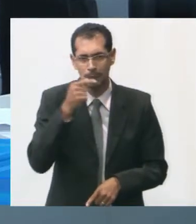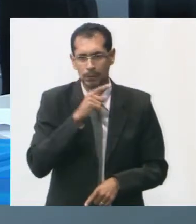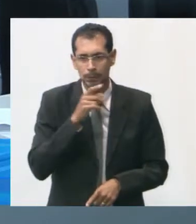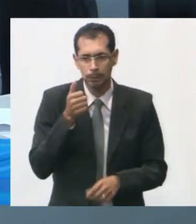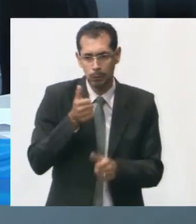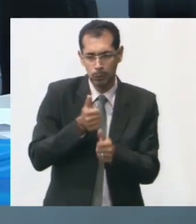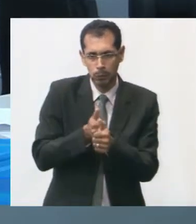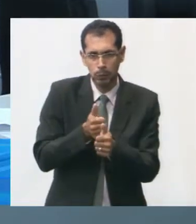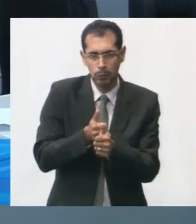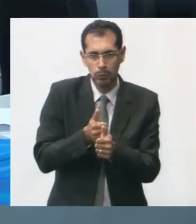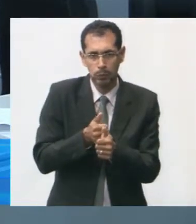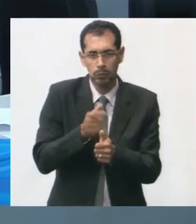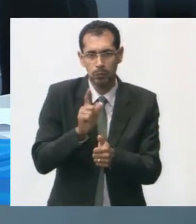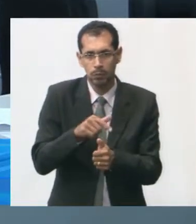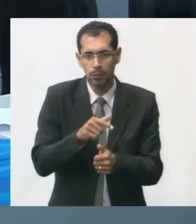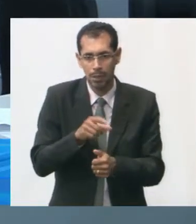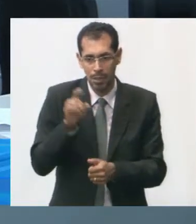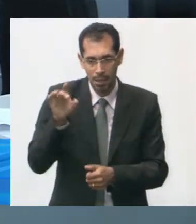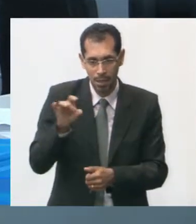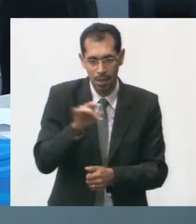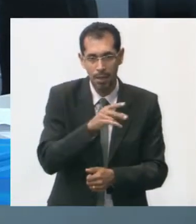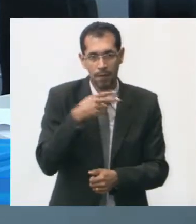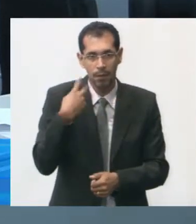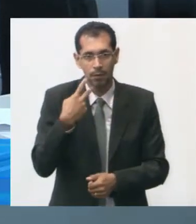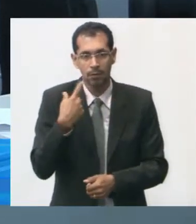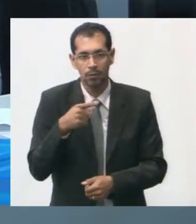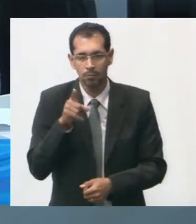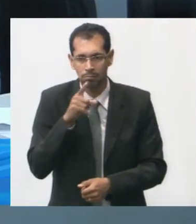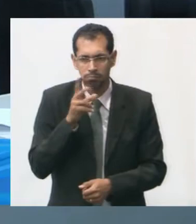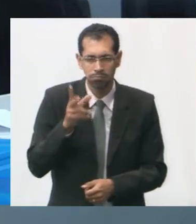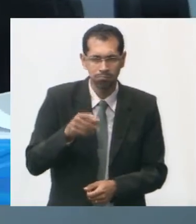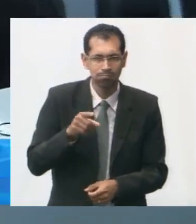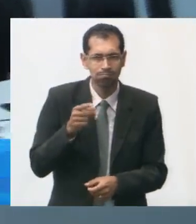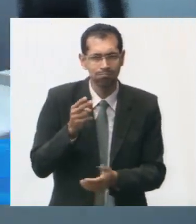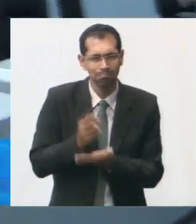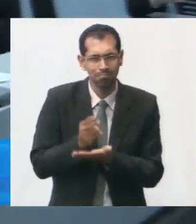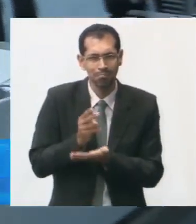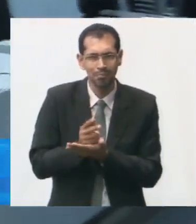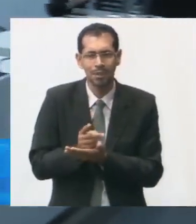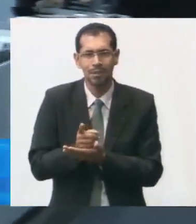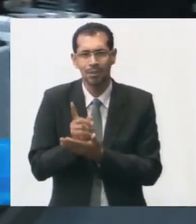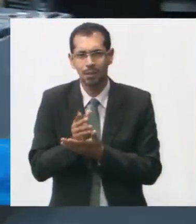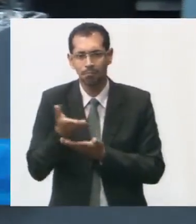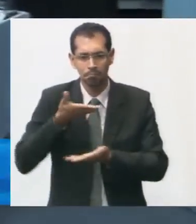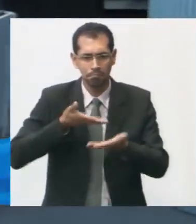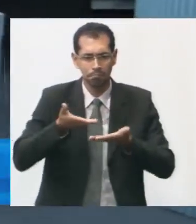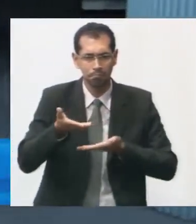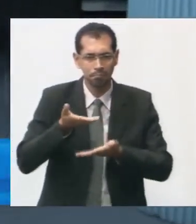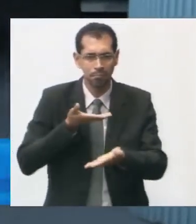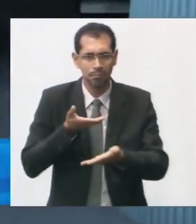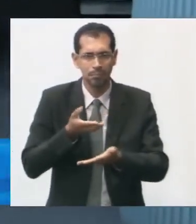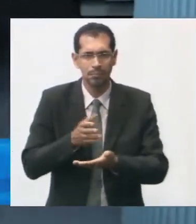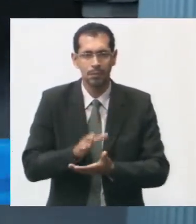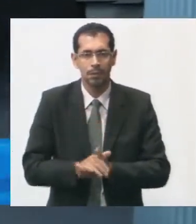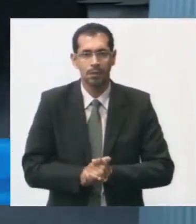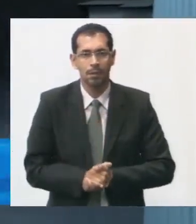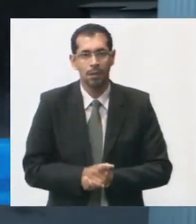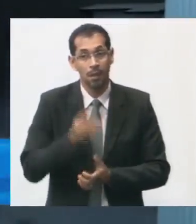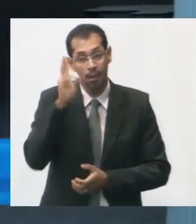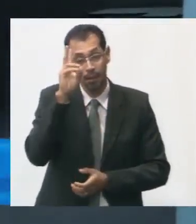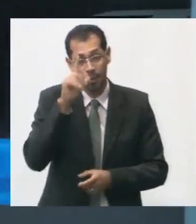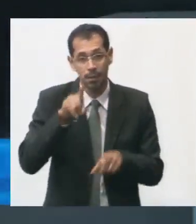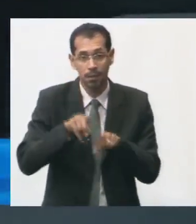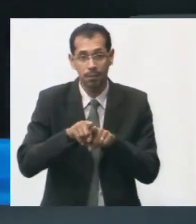saber que elas estão sendo assistidas, estão sendo lembradas suas regiões. Então, o investimento não é só para uma região, é para a cidade de Vitória, mas eu